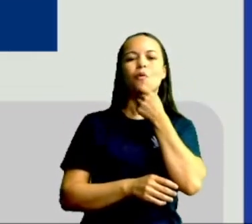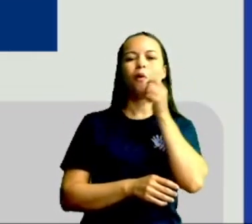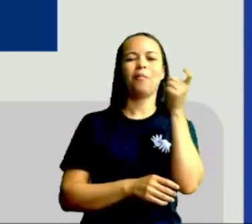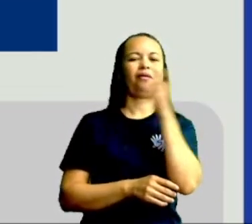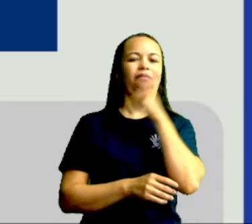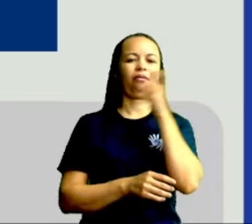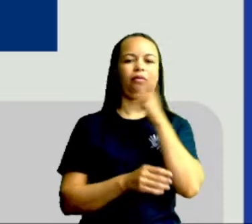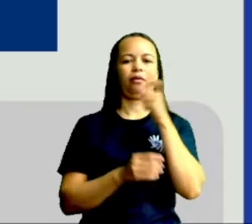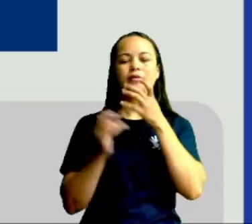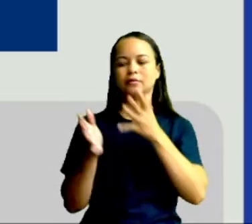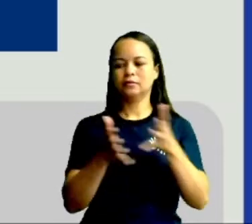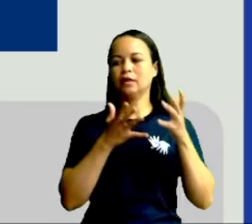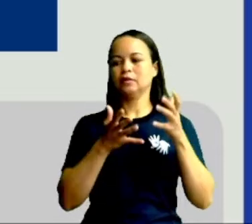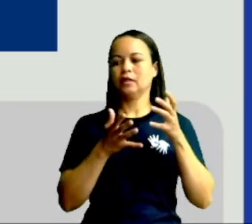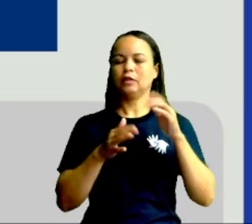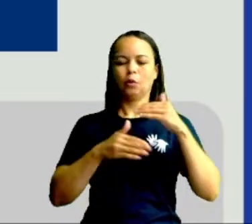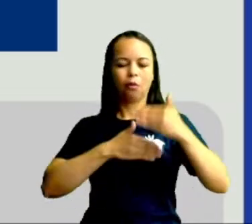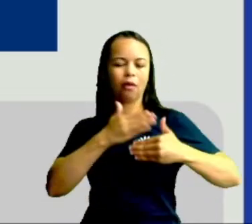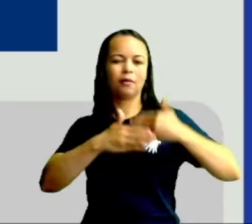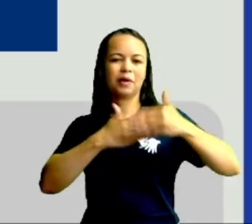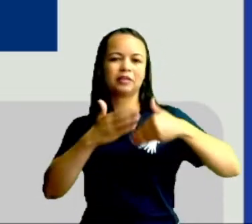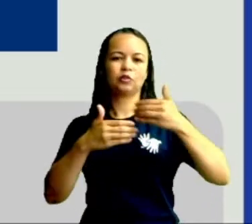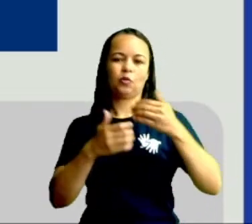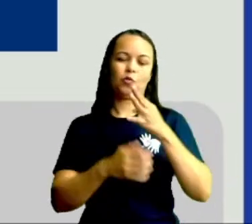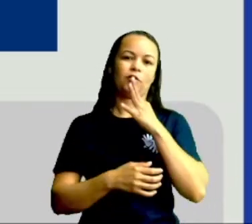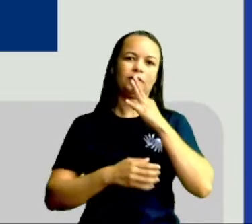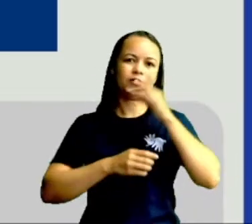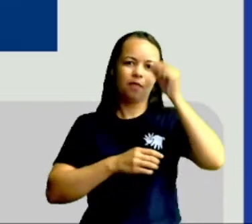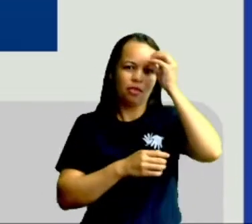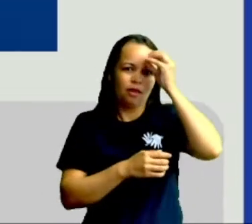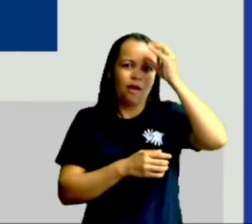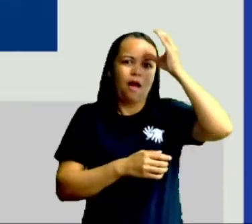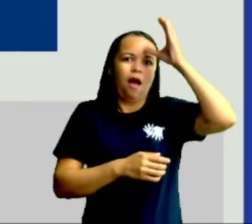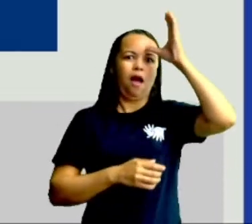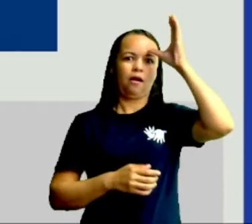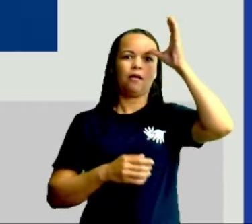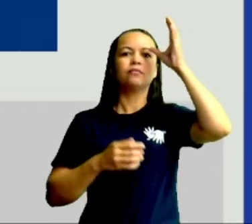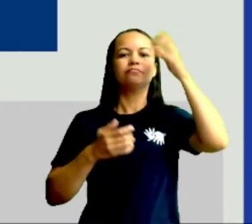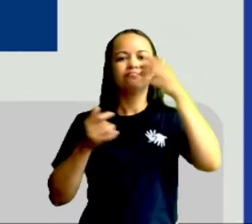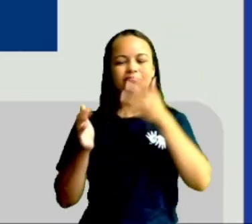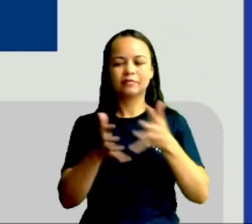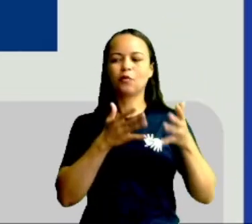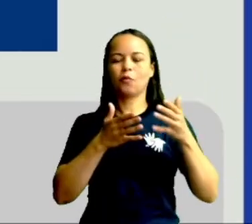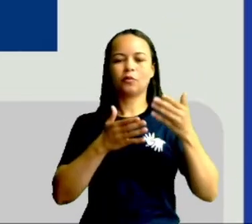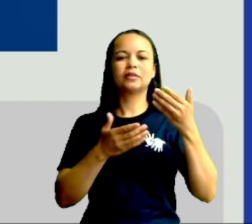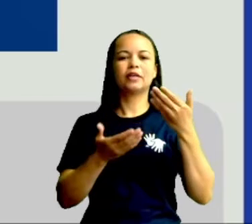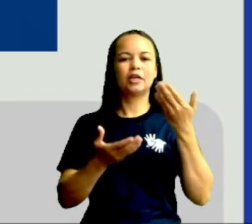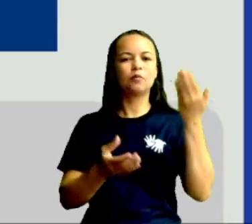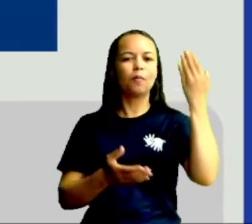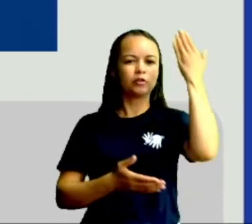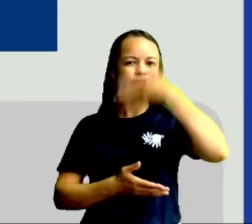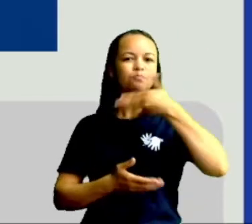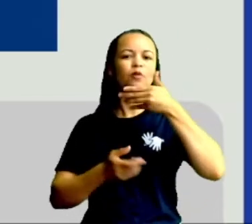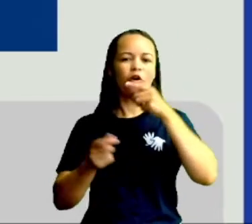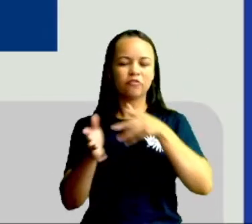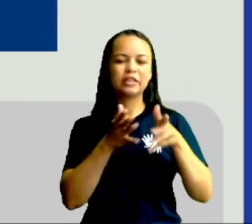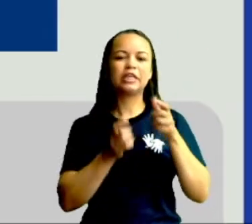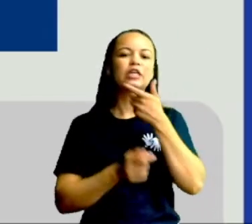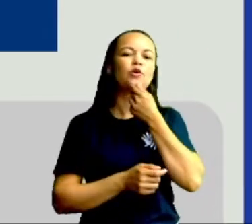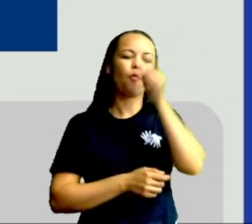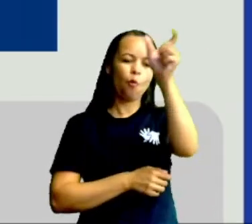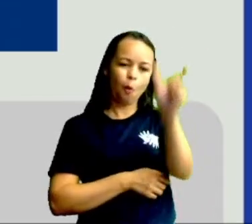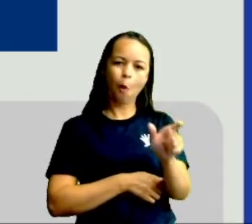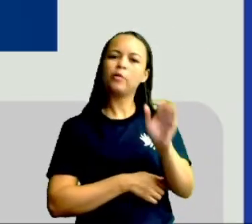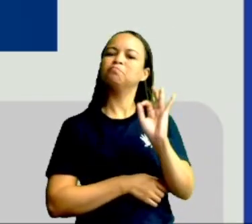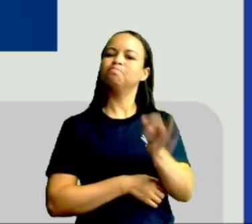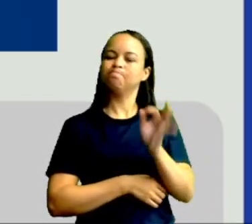passou e nosso conhecimento se tornou maior e conseguimos mais provas de que Galileu estava